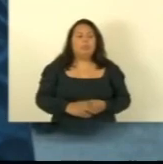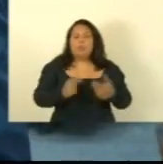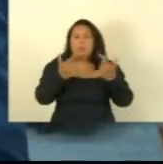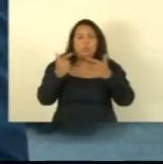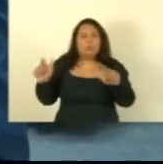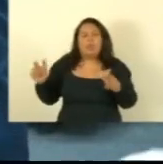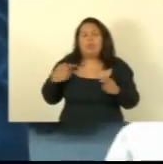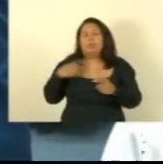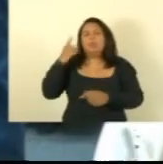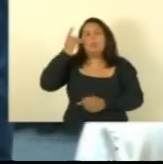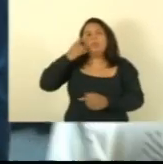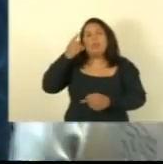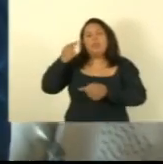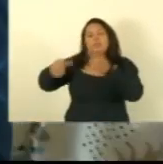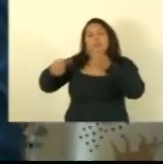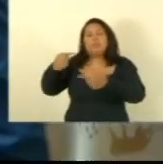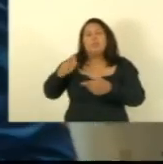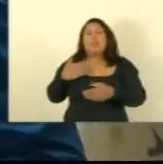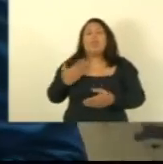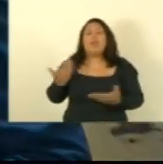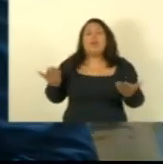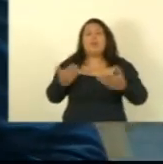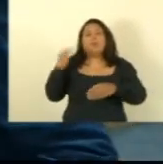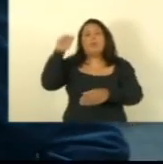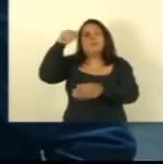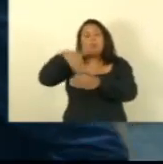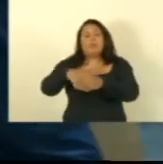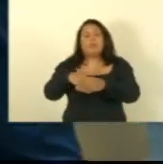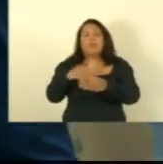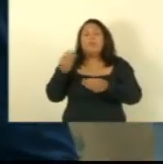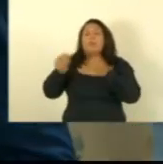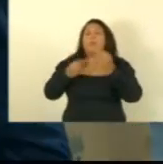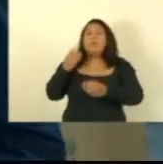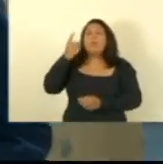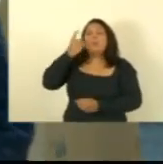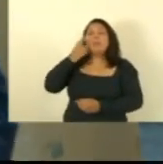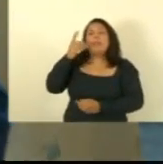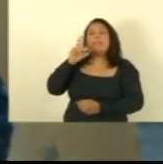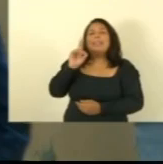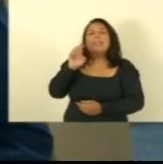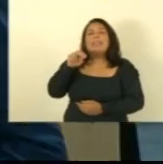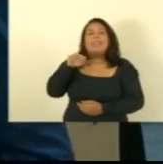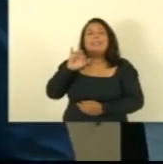nenhum deputado ou deputada que queira discutir, coloco a matéria em votação como voto o deputado Deninho Silva.